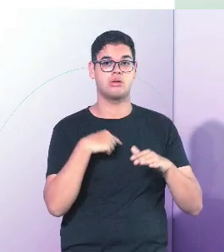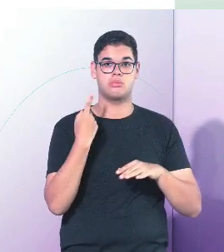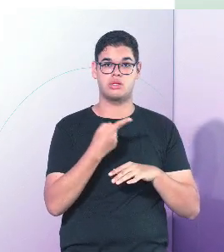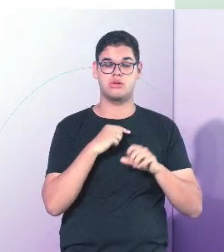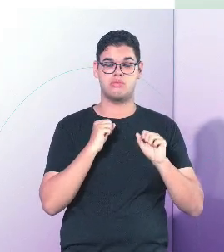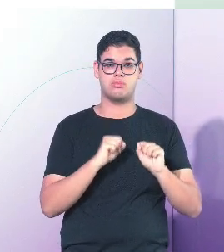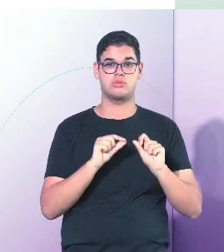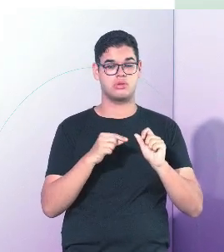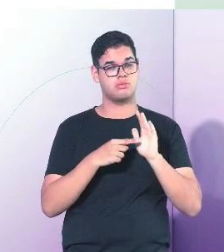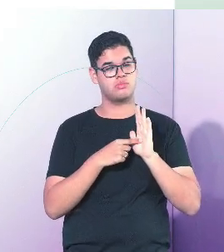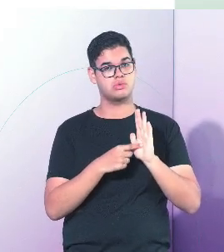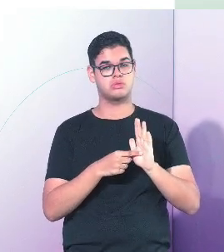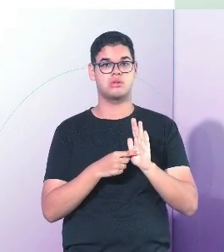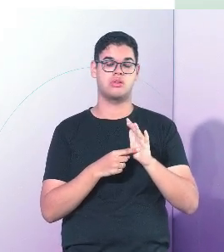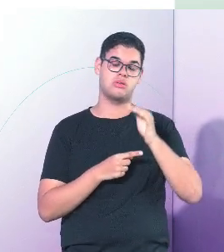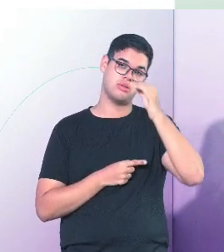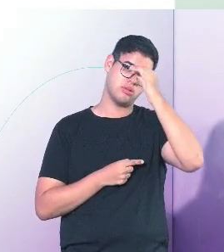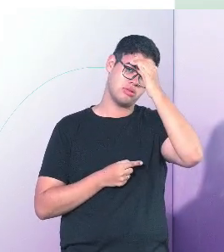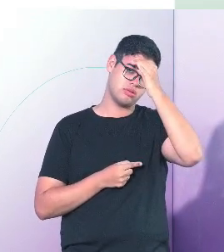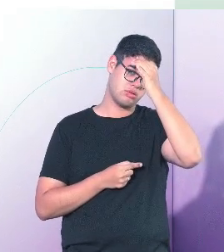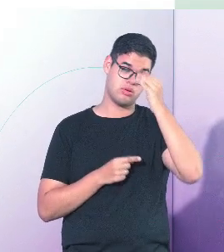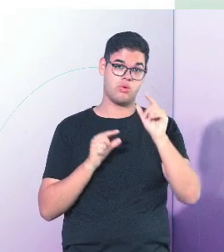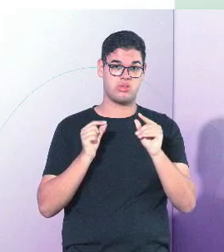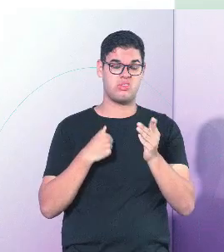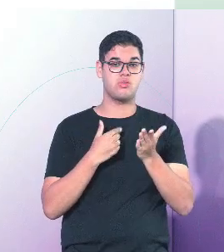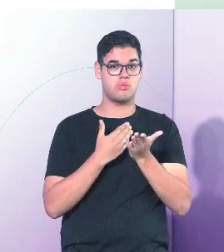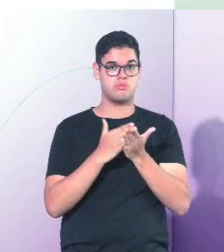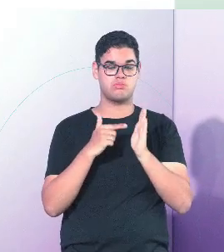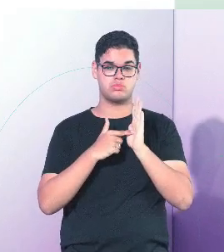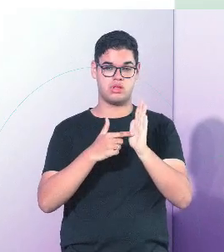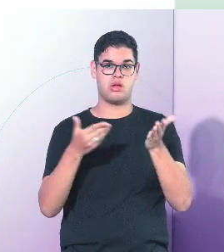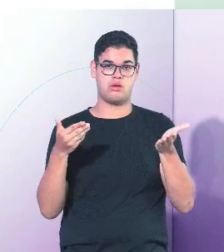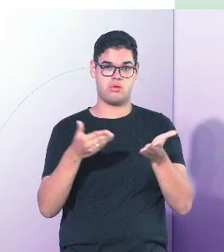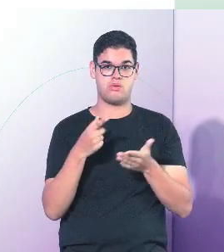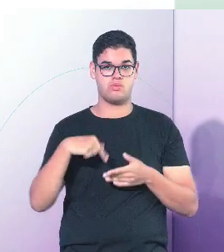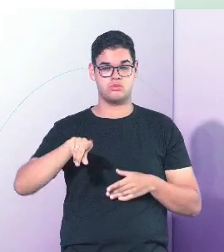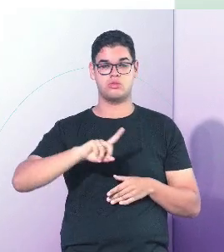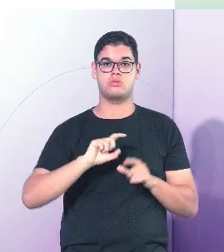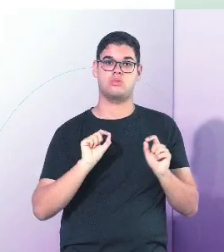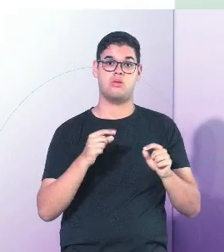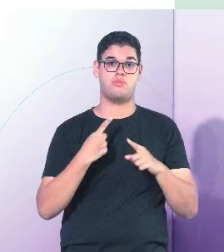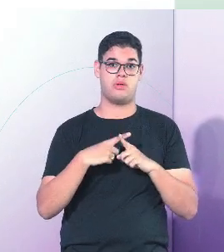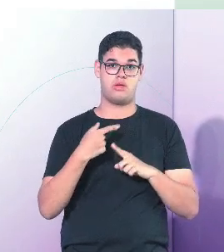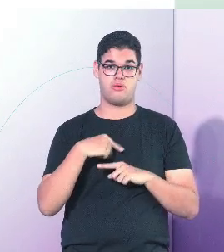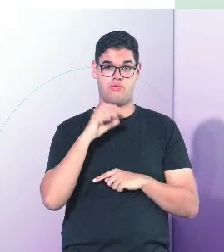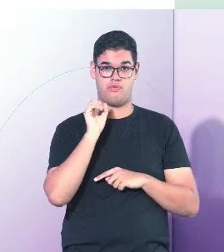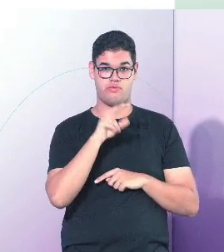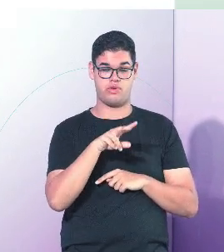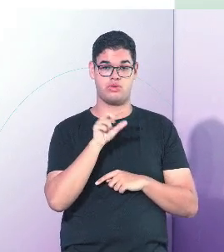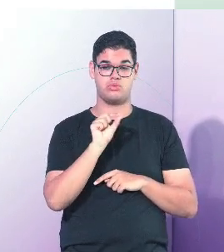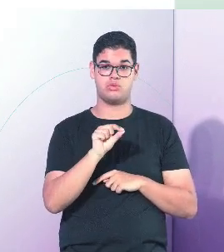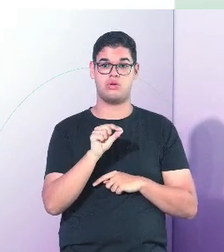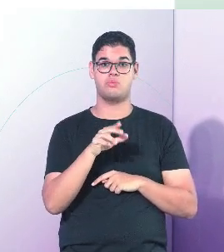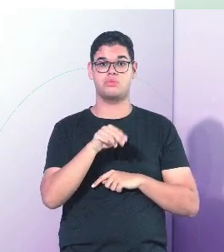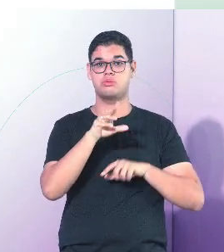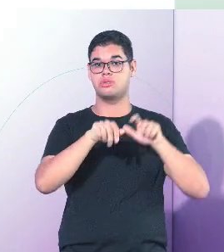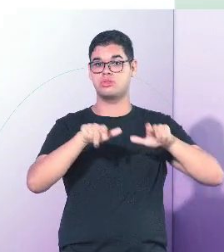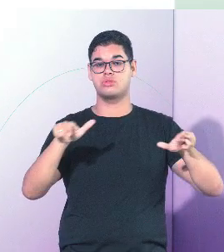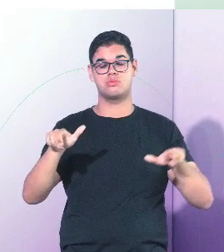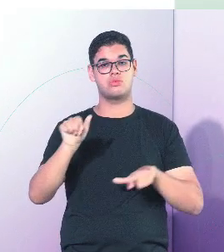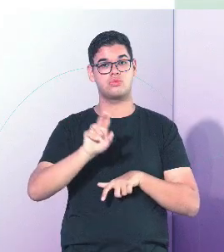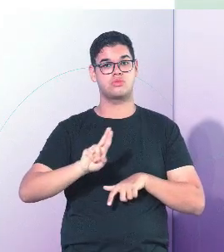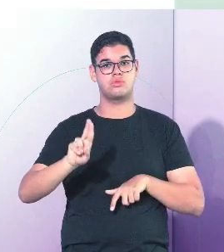possa mostrar aqui o que eu vou apresentar para vocês, porque eu vejo ainda muita confusão sobre o que, de